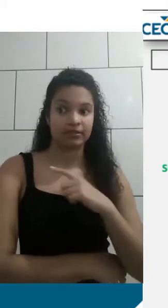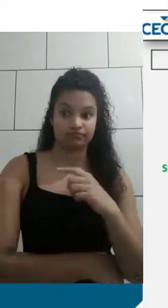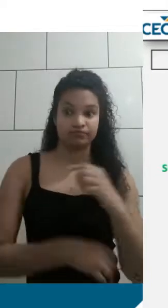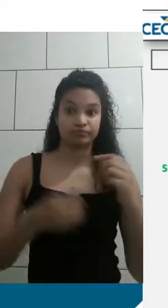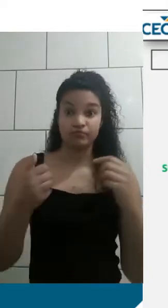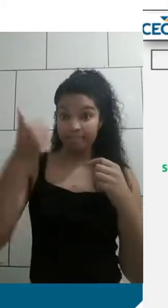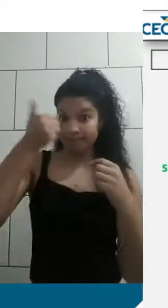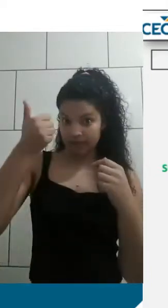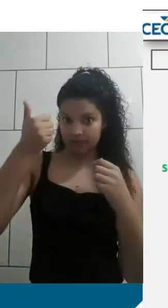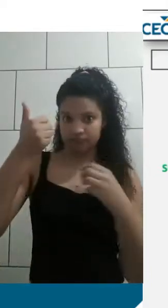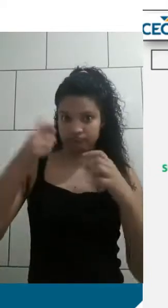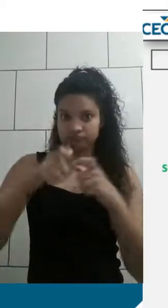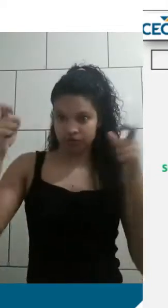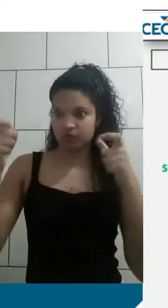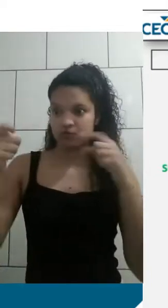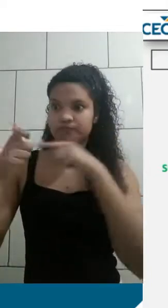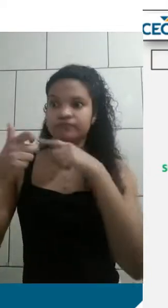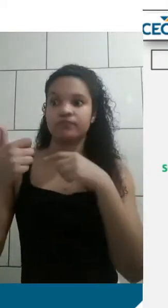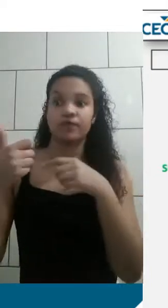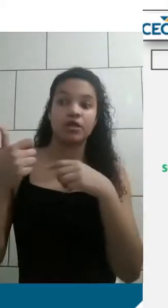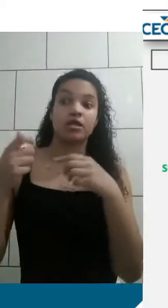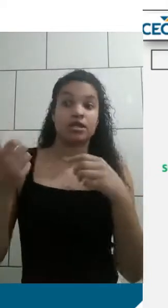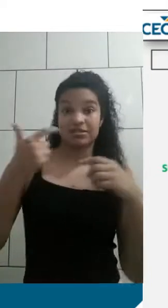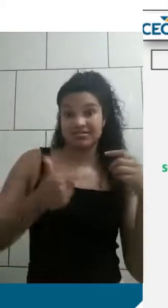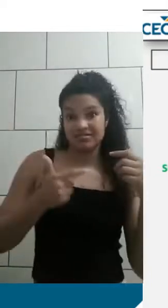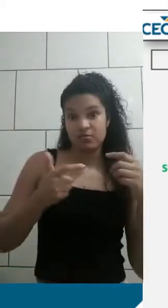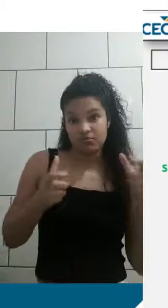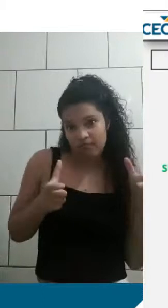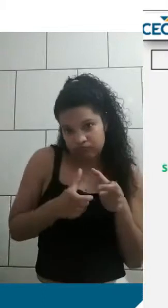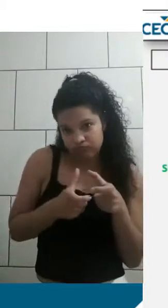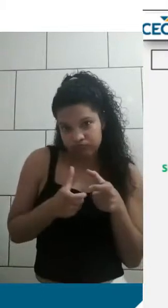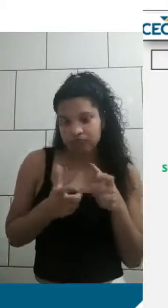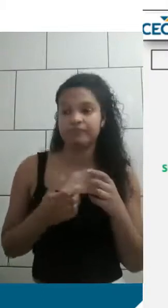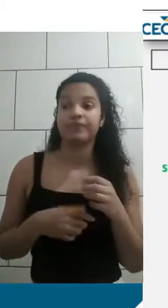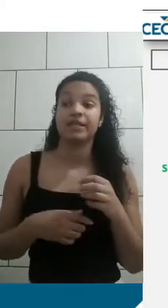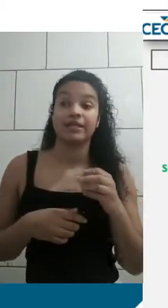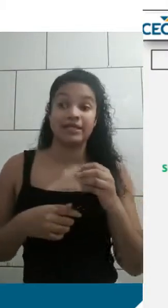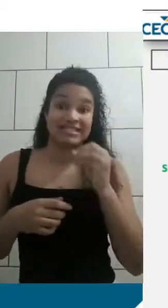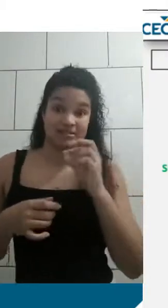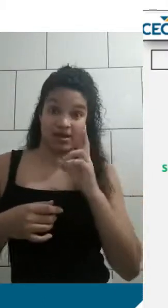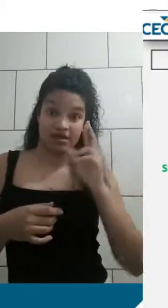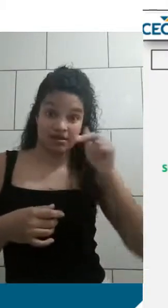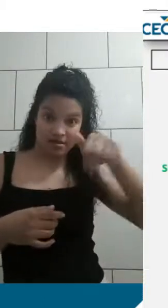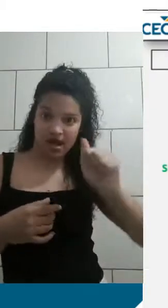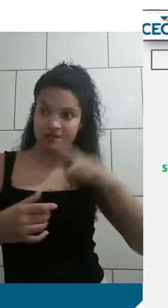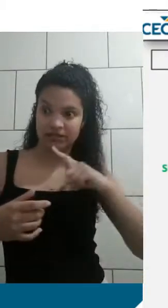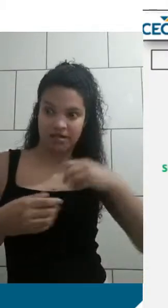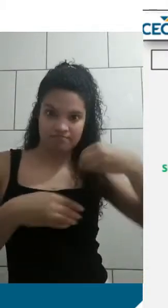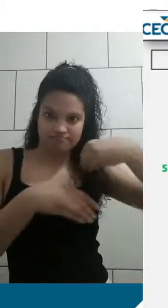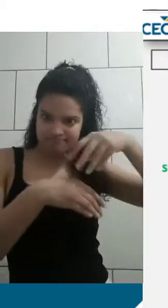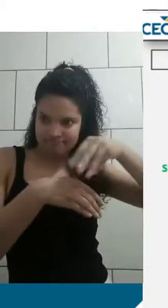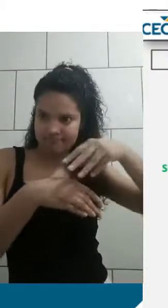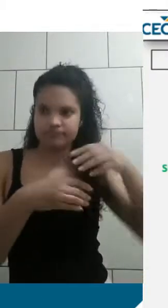subunidade maior e uma subunidade menor. Quando o RNA mensageiro traz a informação genética para o